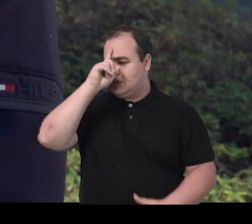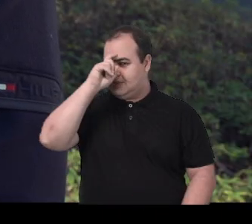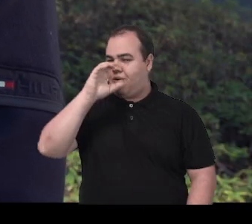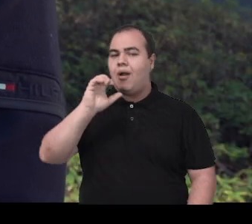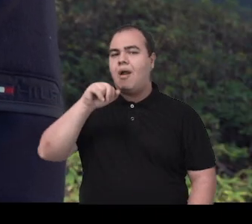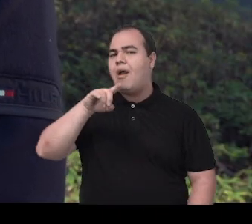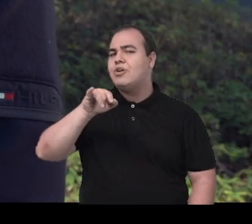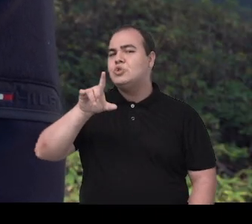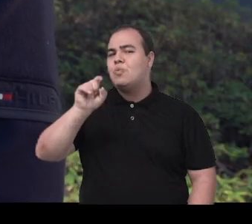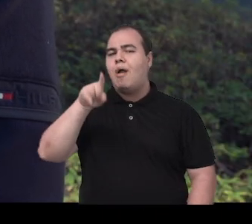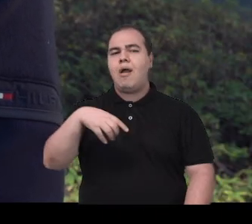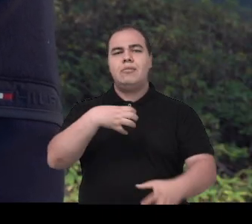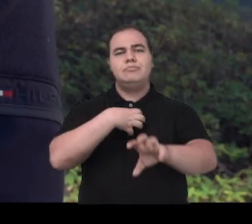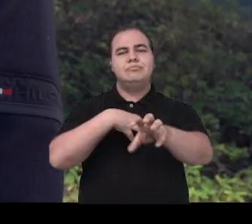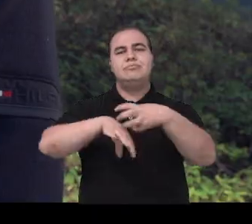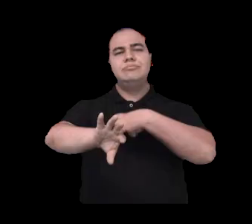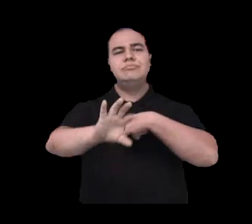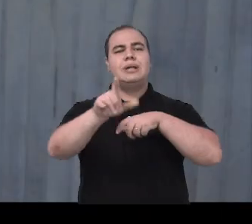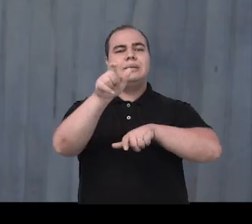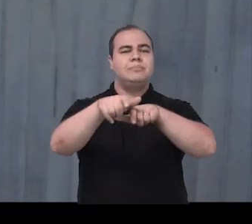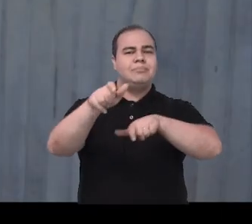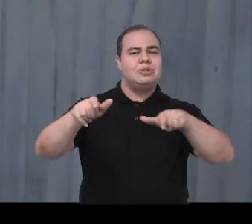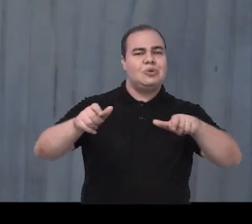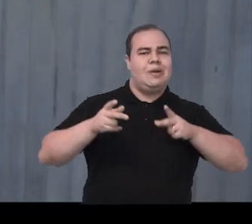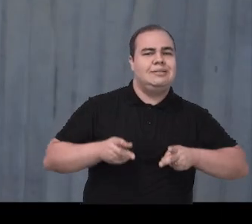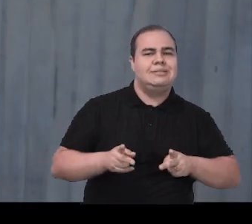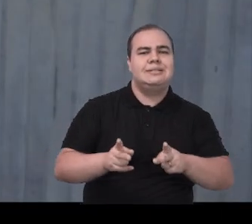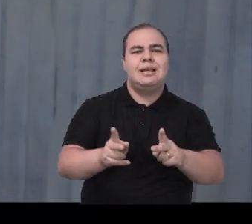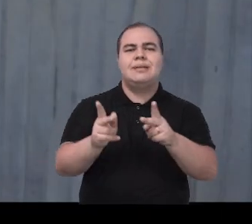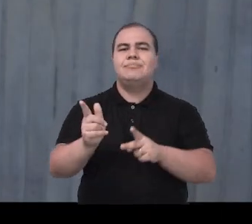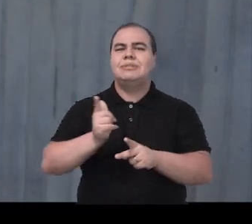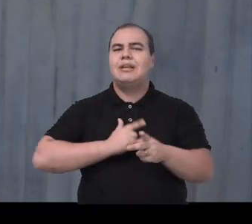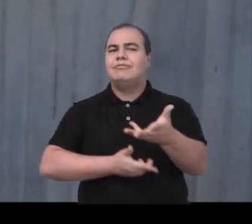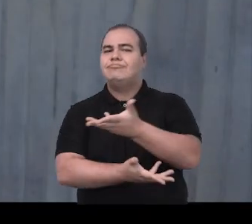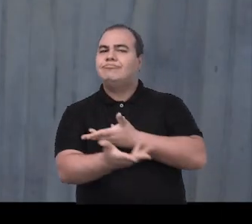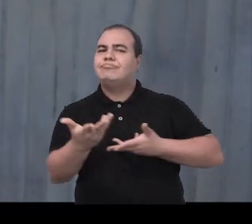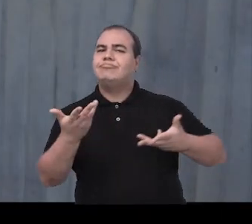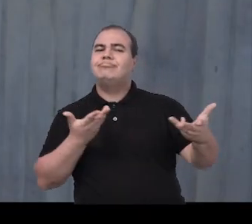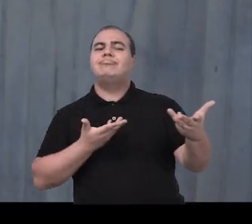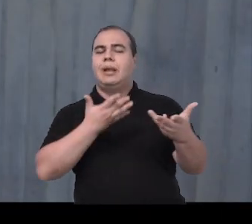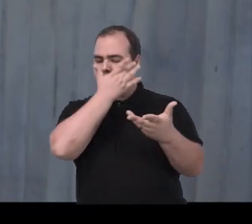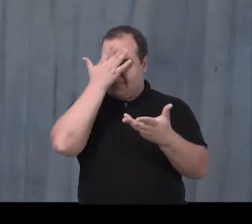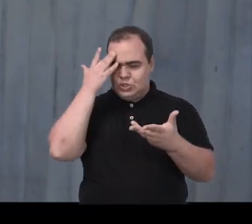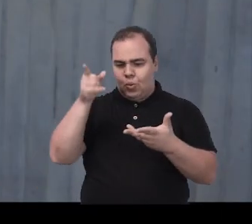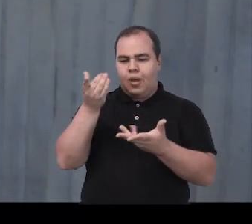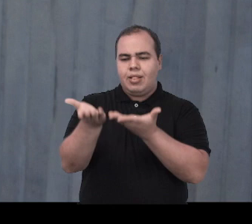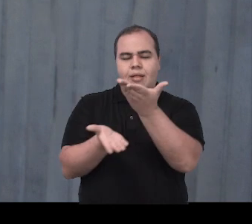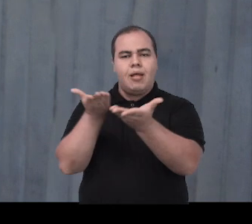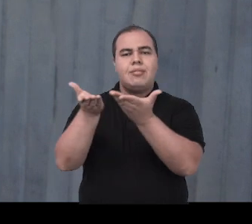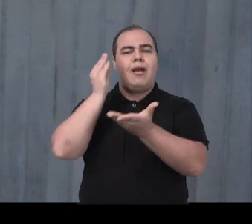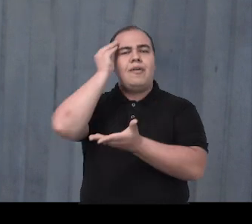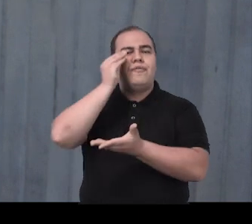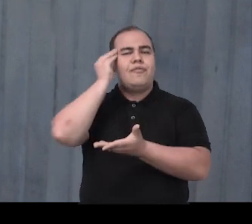sempre foi na questão da sensibilidade com o outro. Sander C. de Albuquerque, gerente administrativo. Com a vocação de tratar o paciente